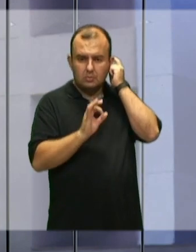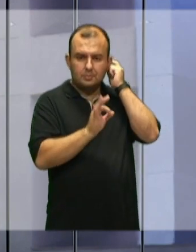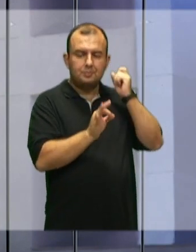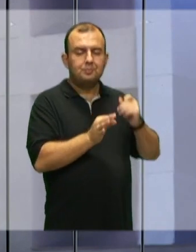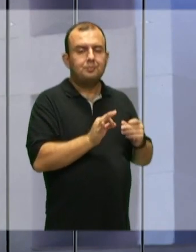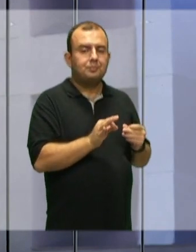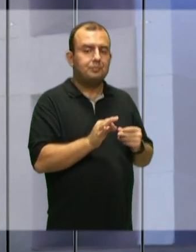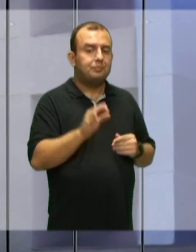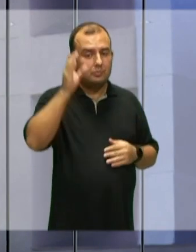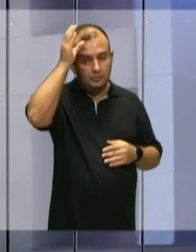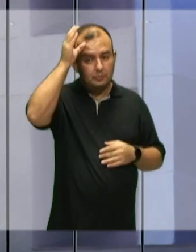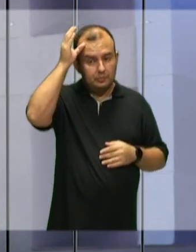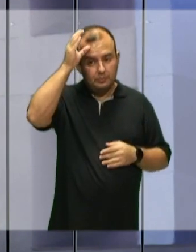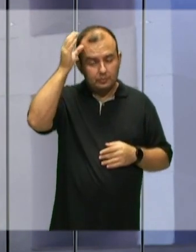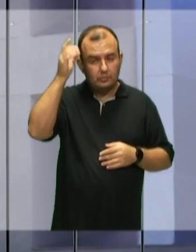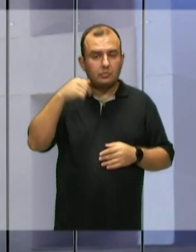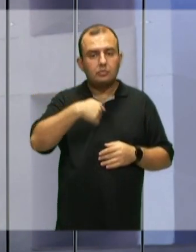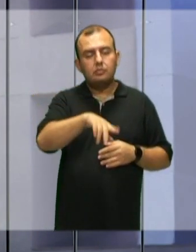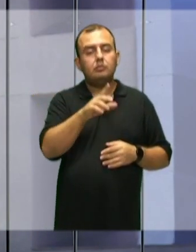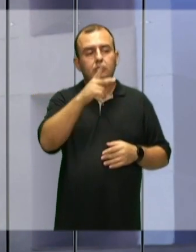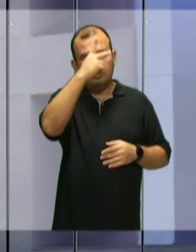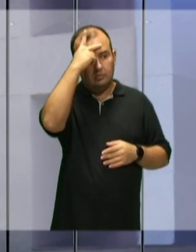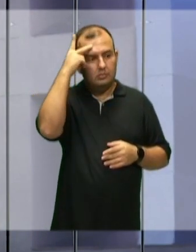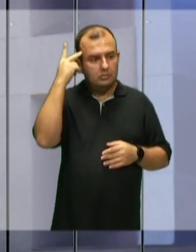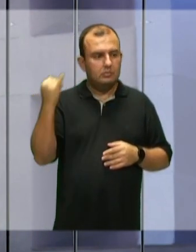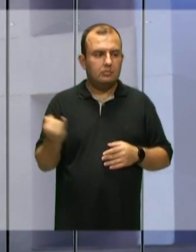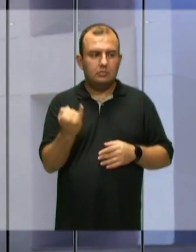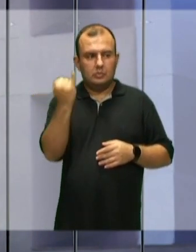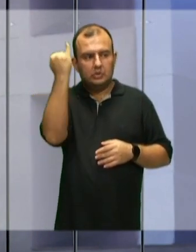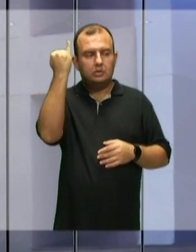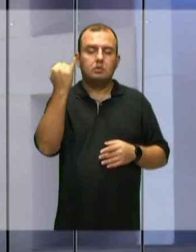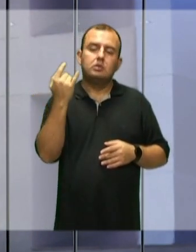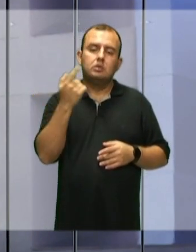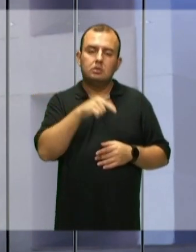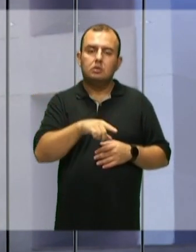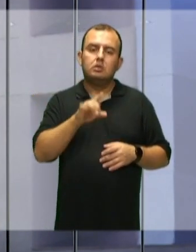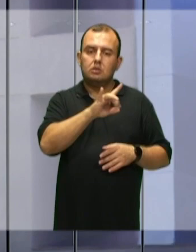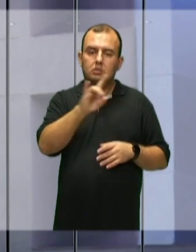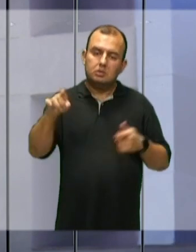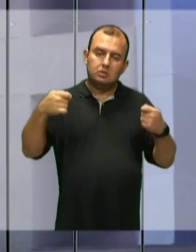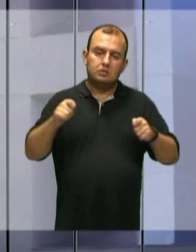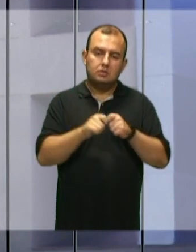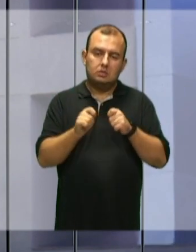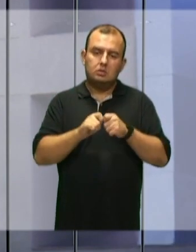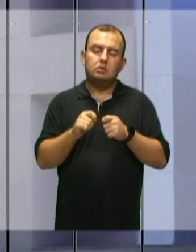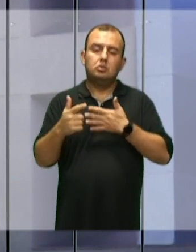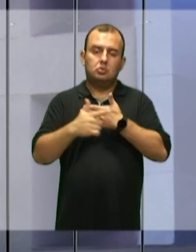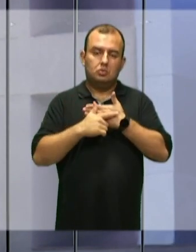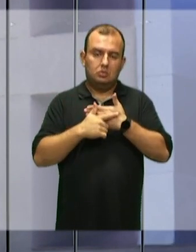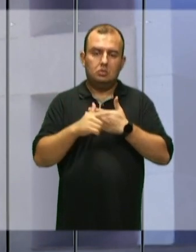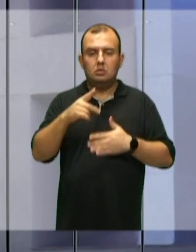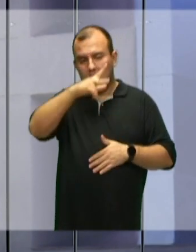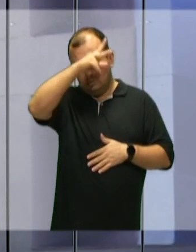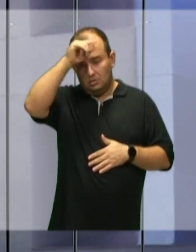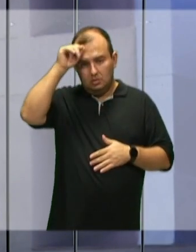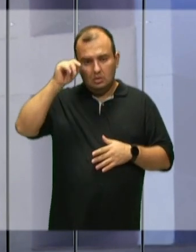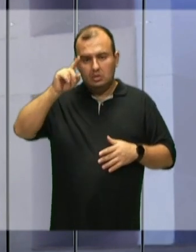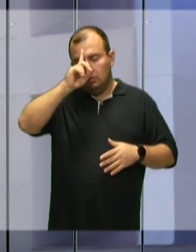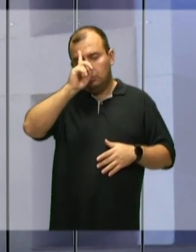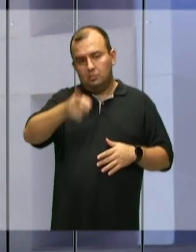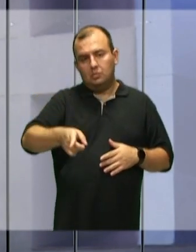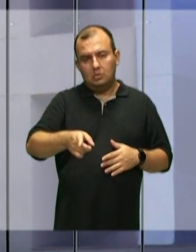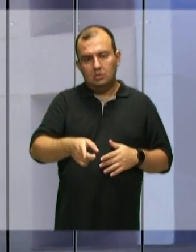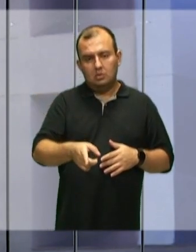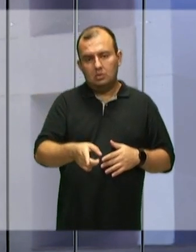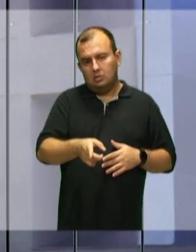conscientização é levar isso paraas pessoas a importância disso é claro que cada um precisa fazer sua parte a prefeitura ela não tem como mandar nas pessoas e